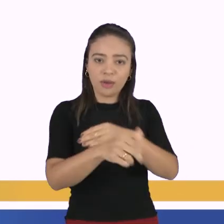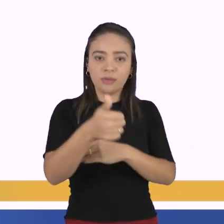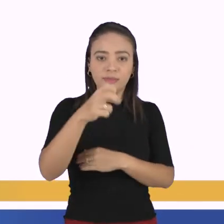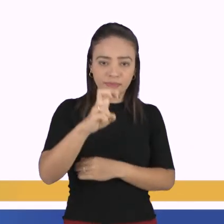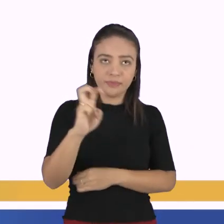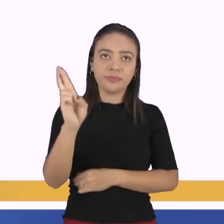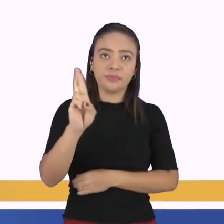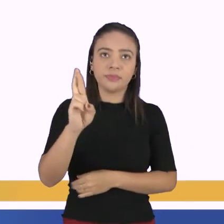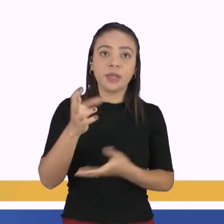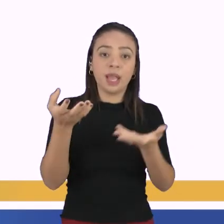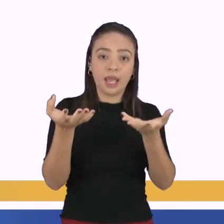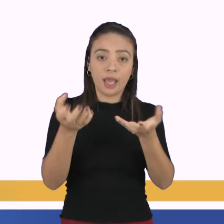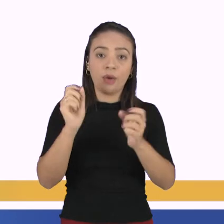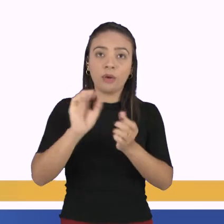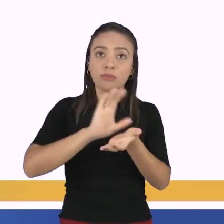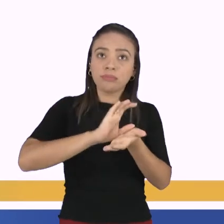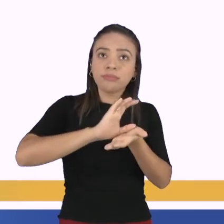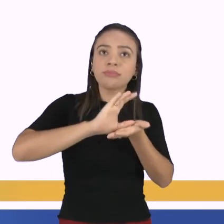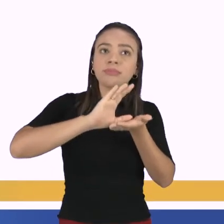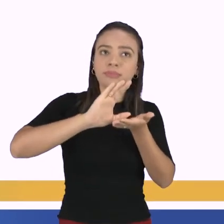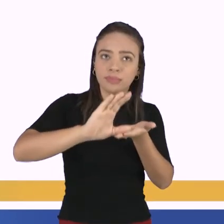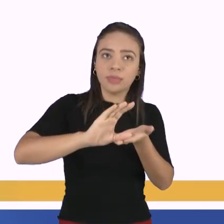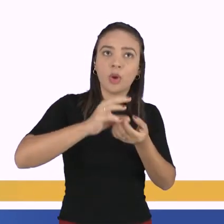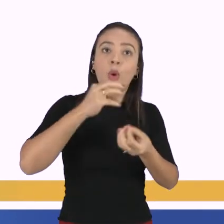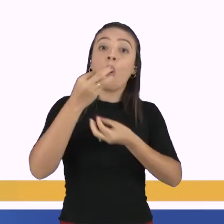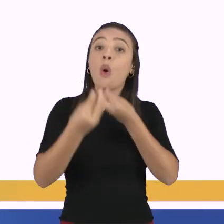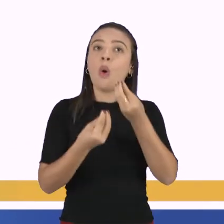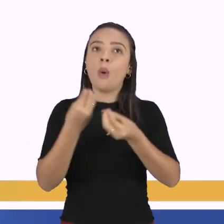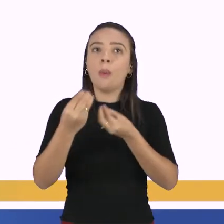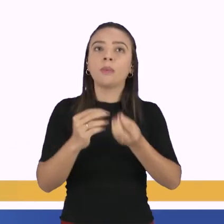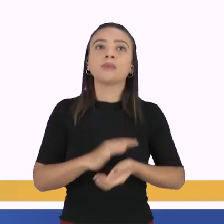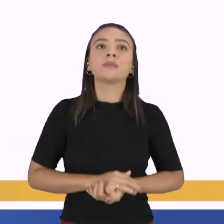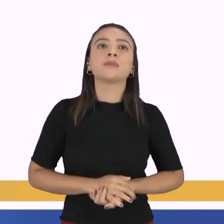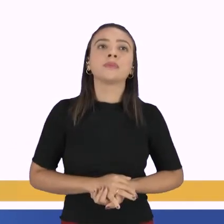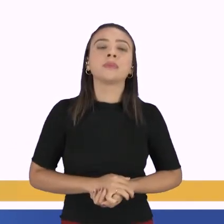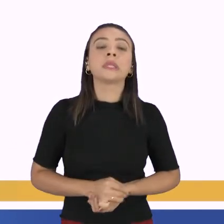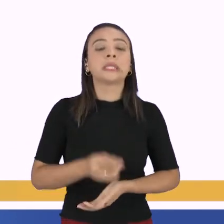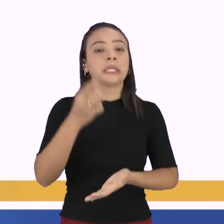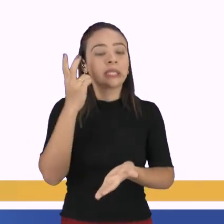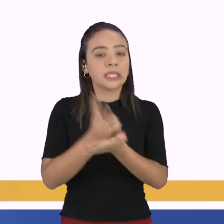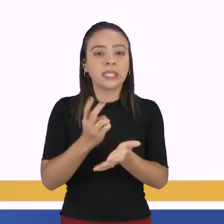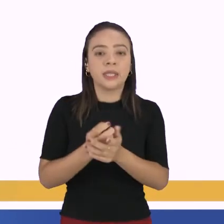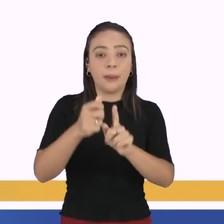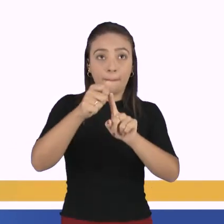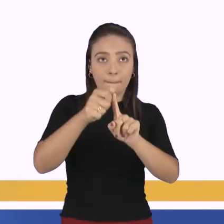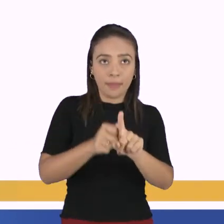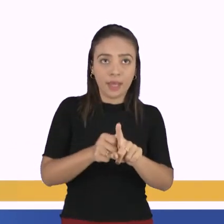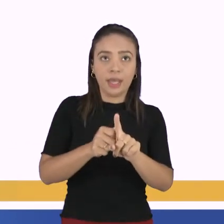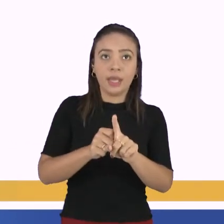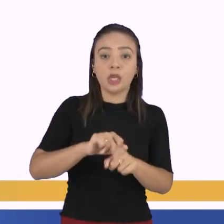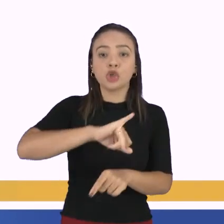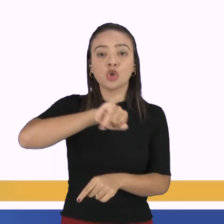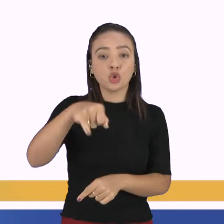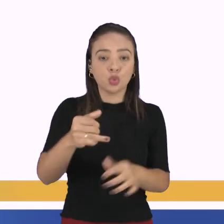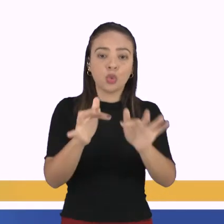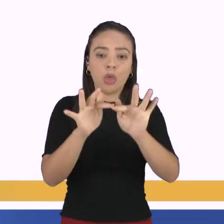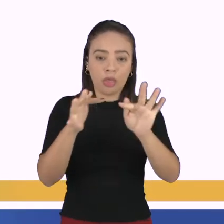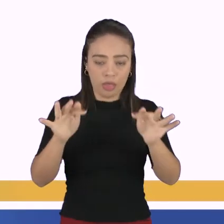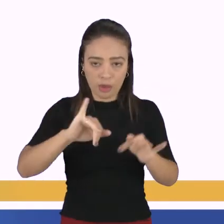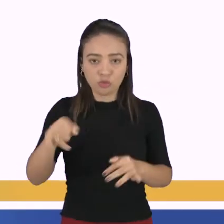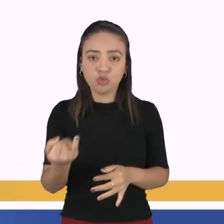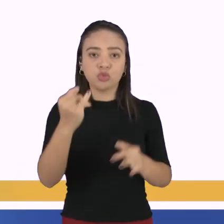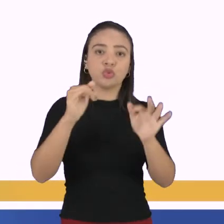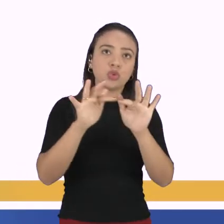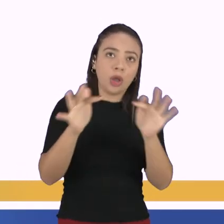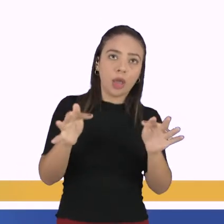decide fazer um investimento irrisório desse dinheiro da seguinte forma. Todo mês, em regime de juros simples, esse dinheiro